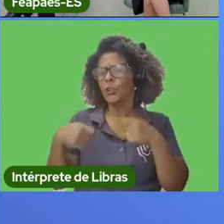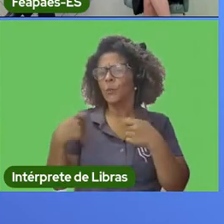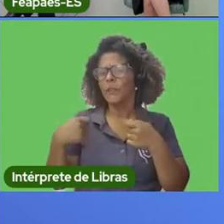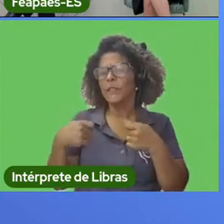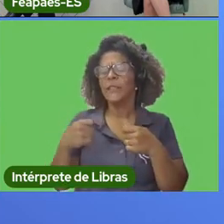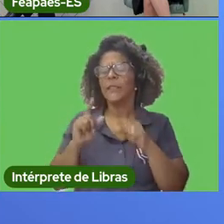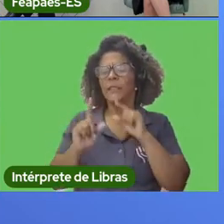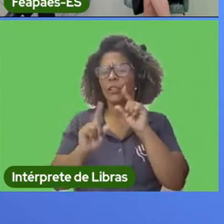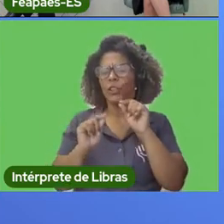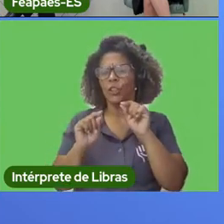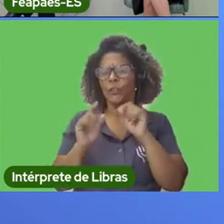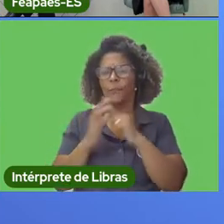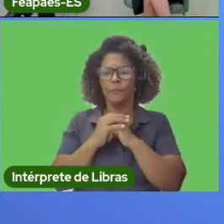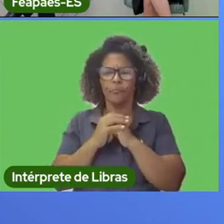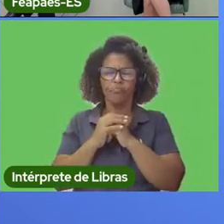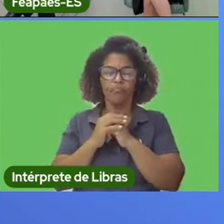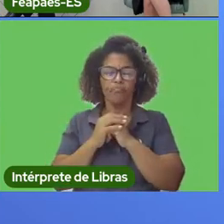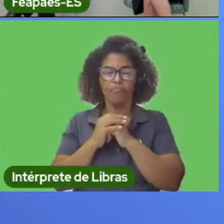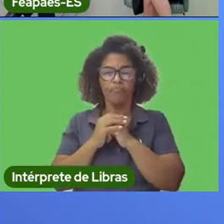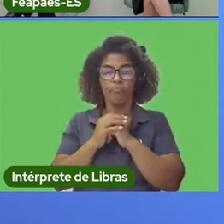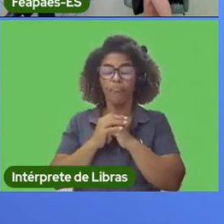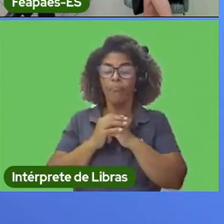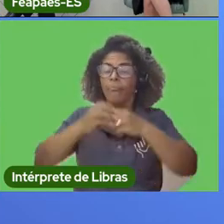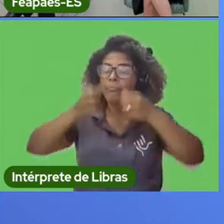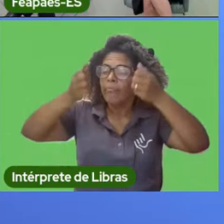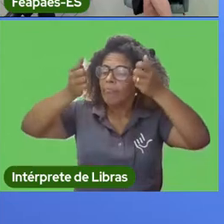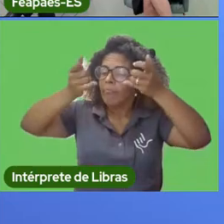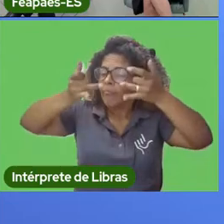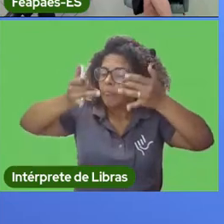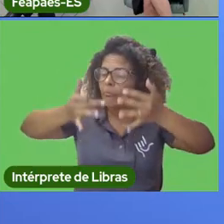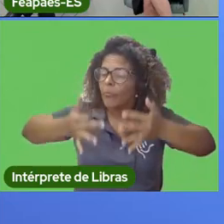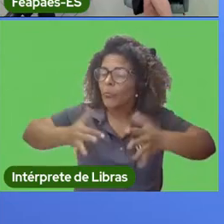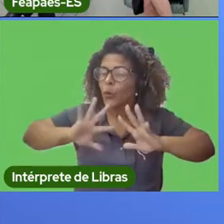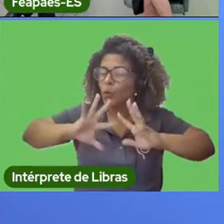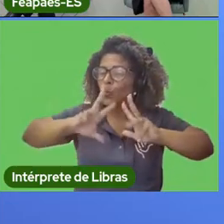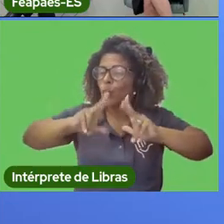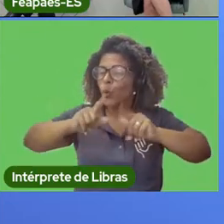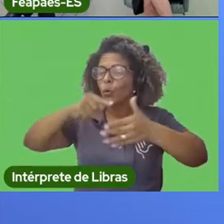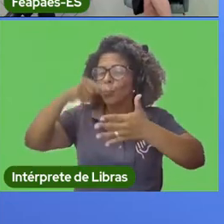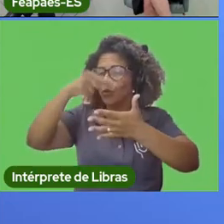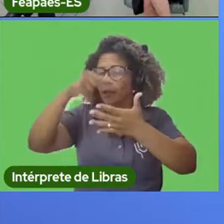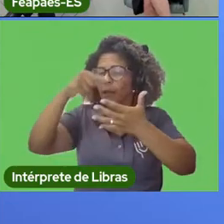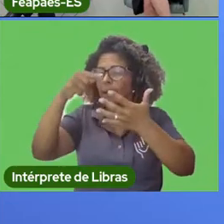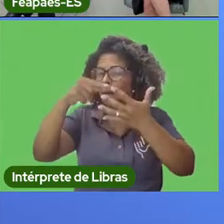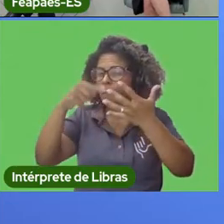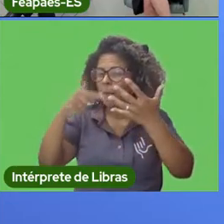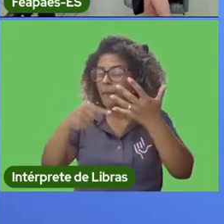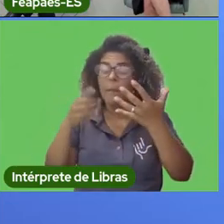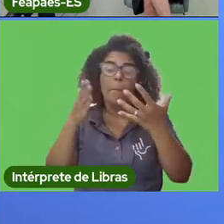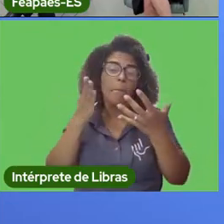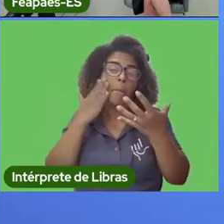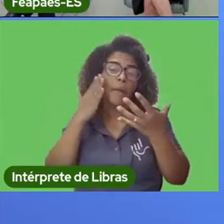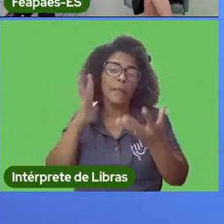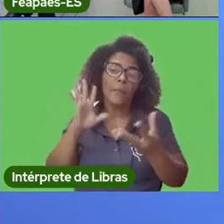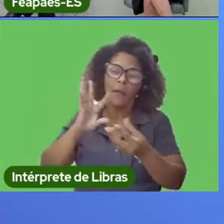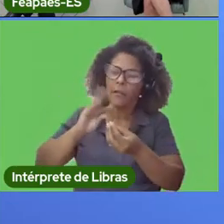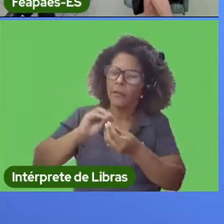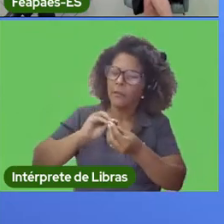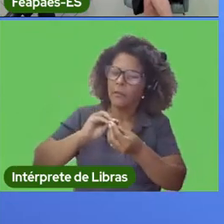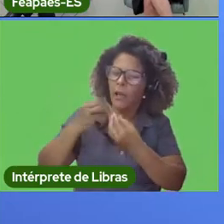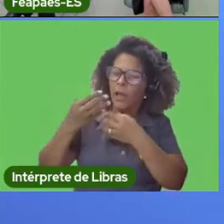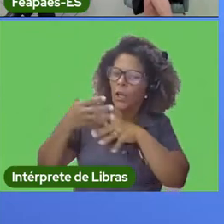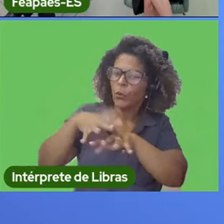esses elementos aí para pensar que a inclusão no trabalho vai ser pré-condição para